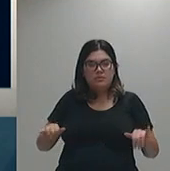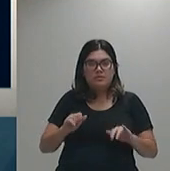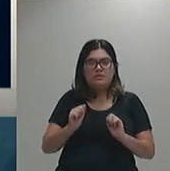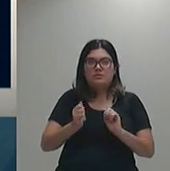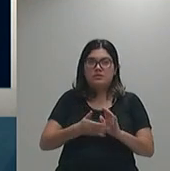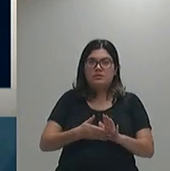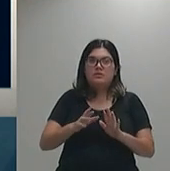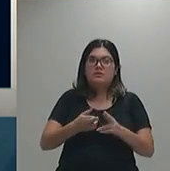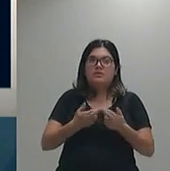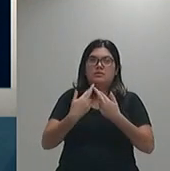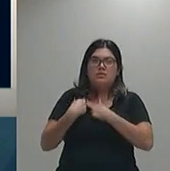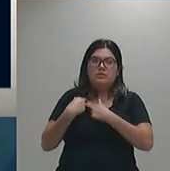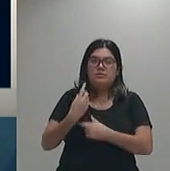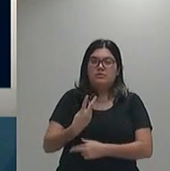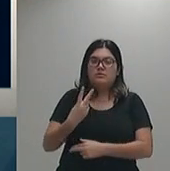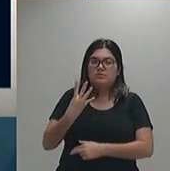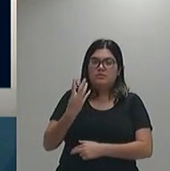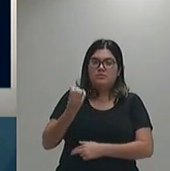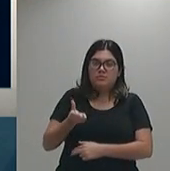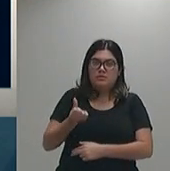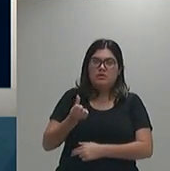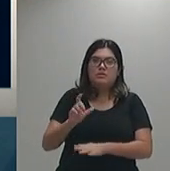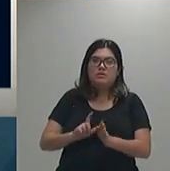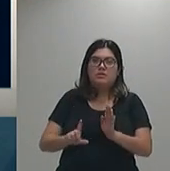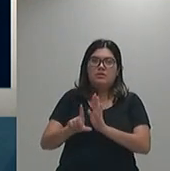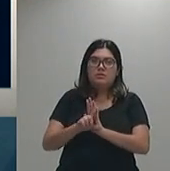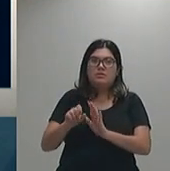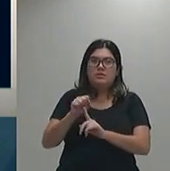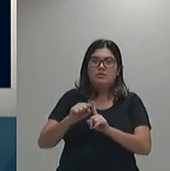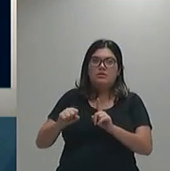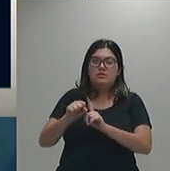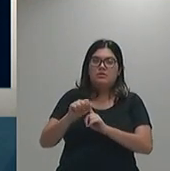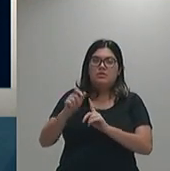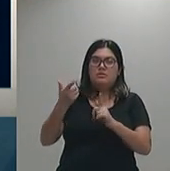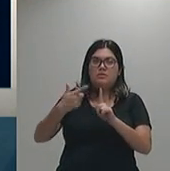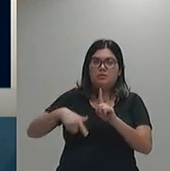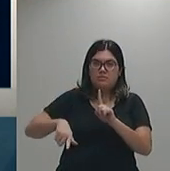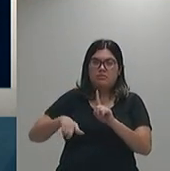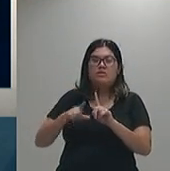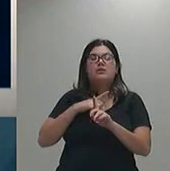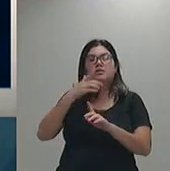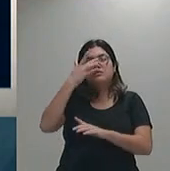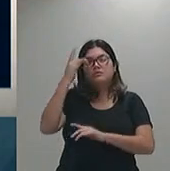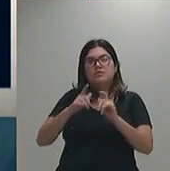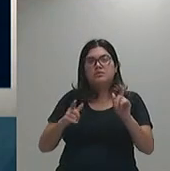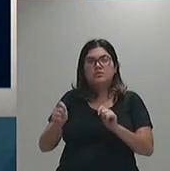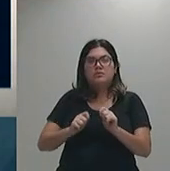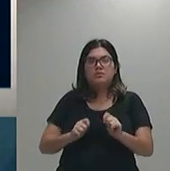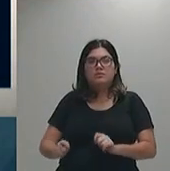base no artigo 246 da Lei das sociedades anônimas contra os controladores da companhia J